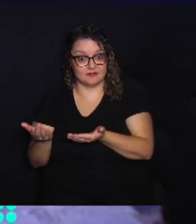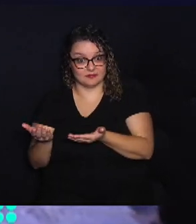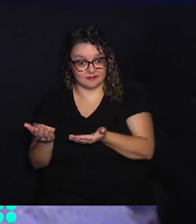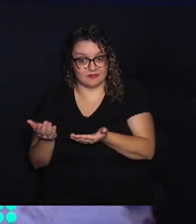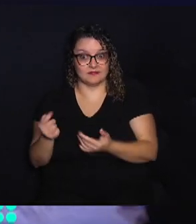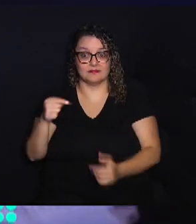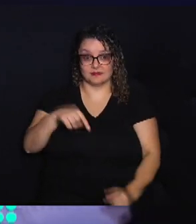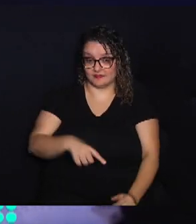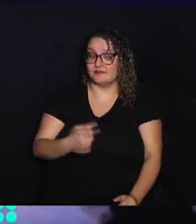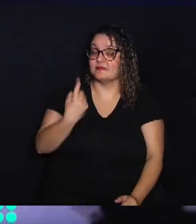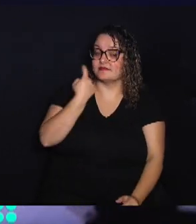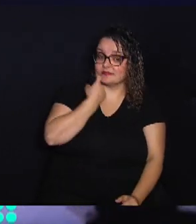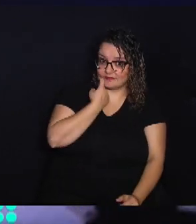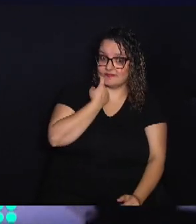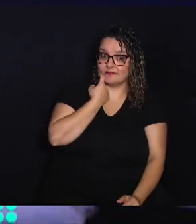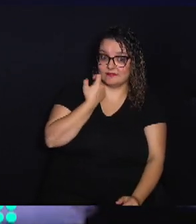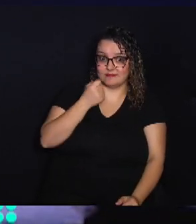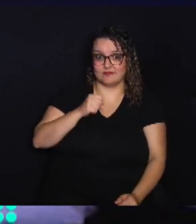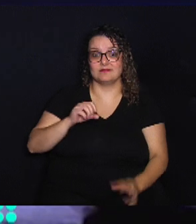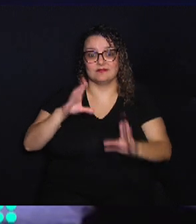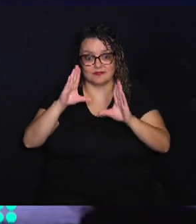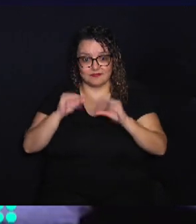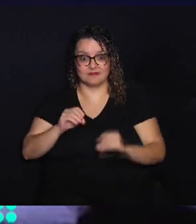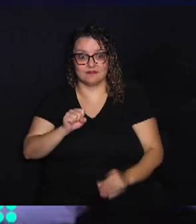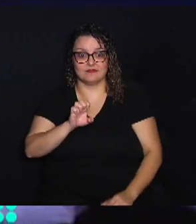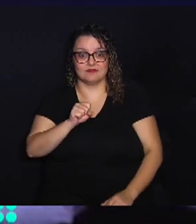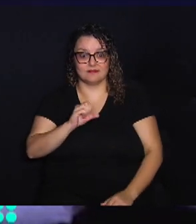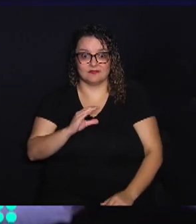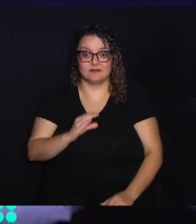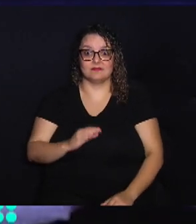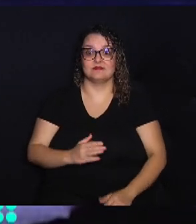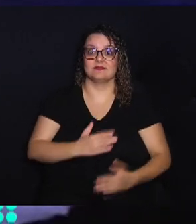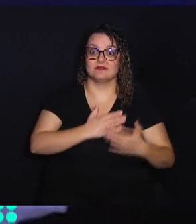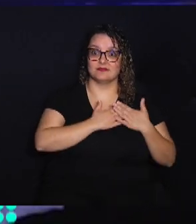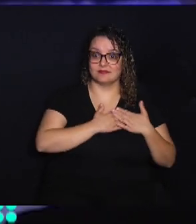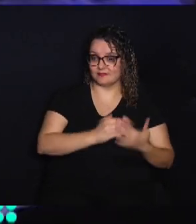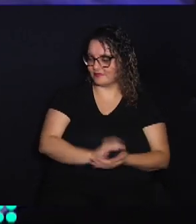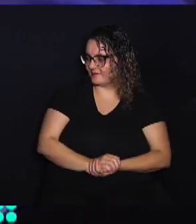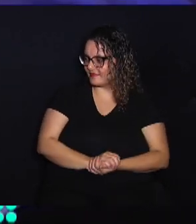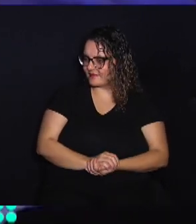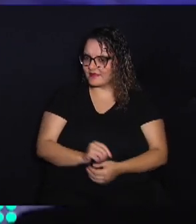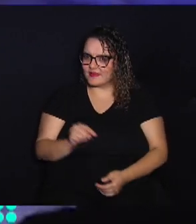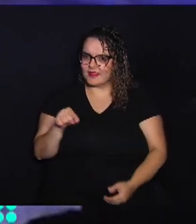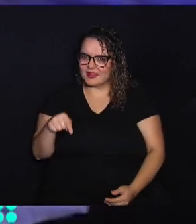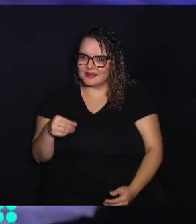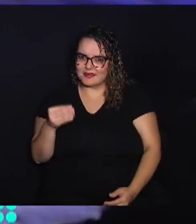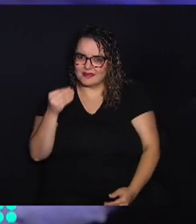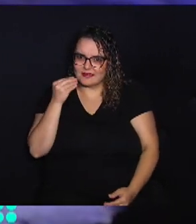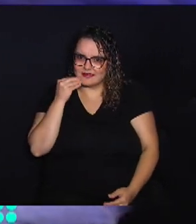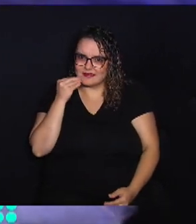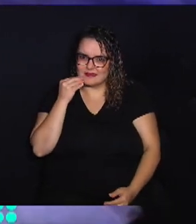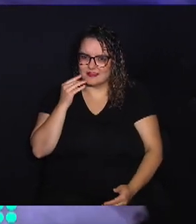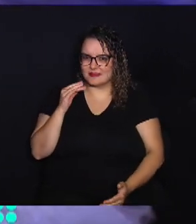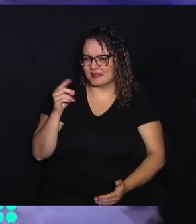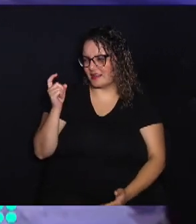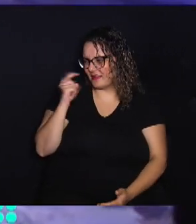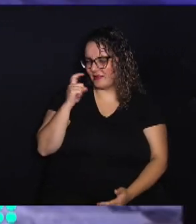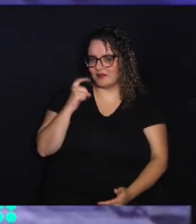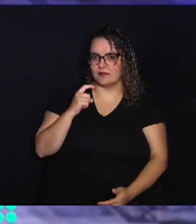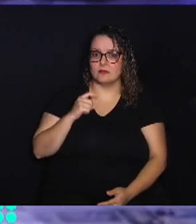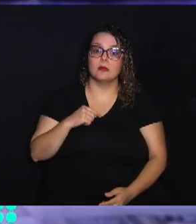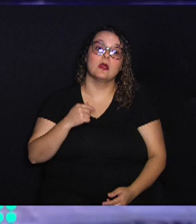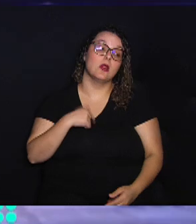nesta sexta-feira, às 20h, no Teatro Sesc Amoreiras. Você estava tentando me enganar.